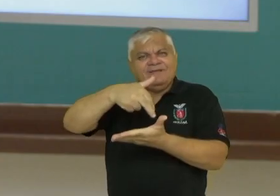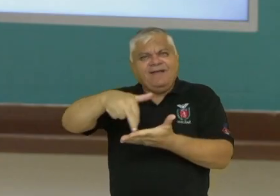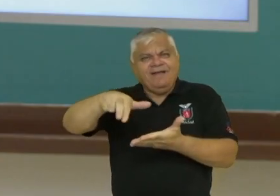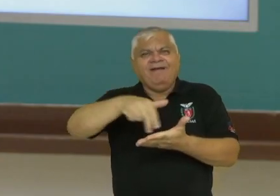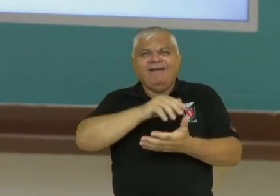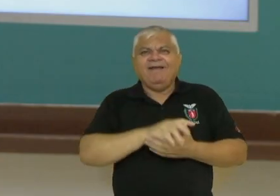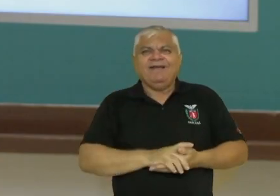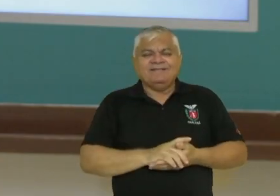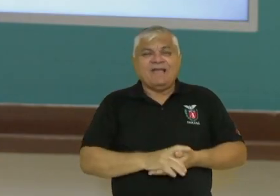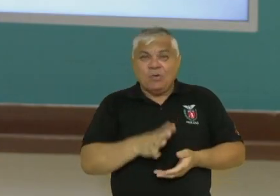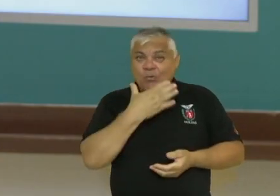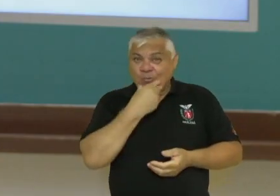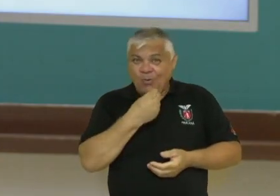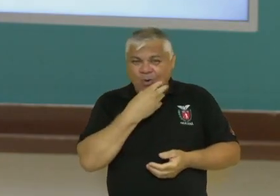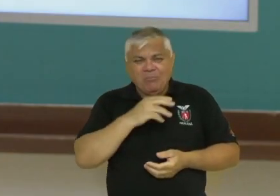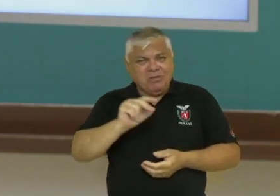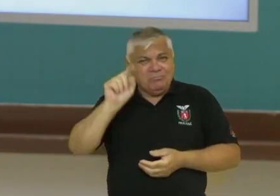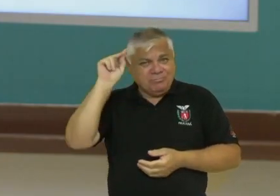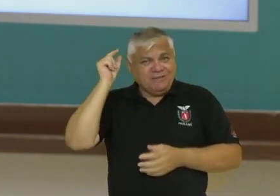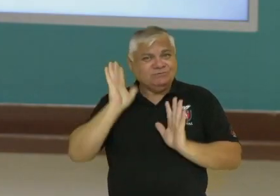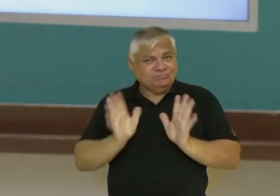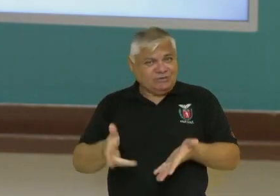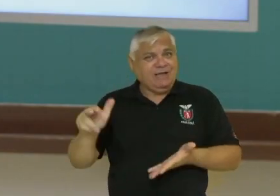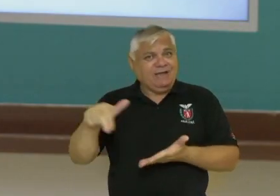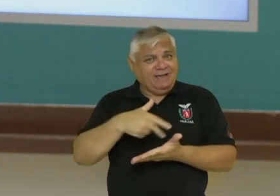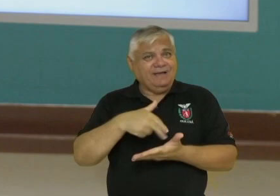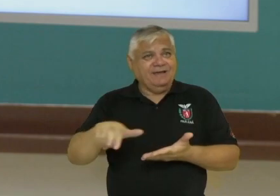mostram que o homem primitivo já dançava.